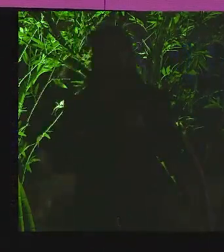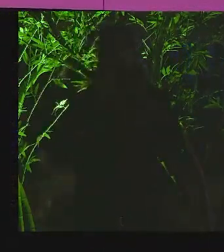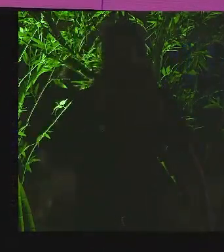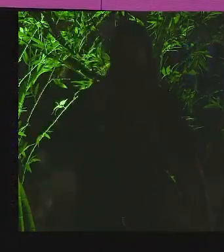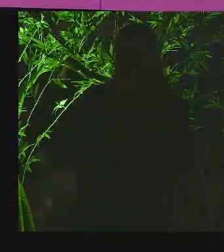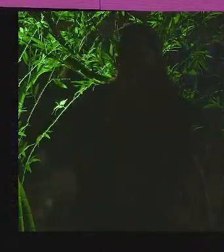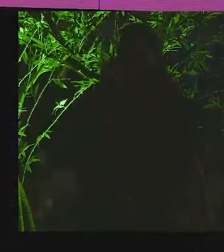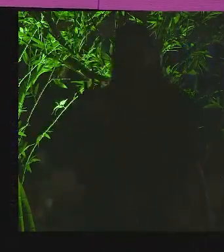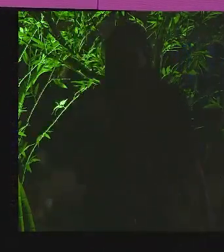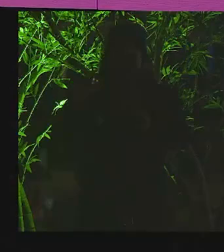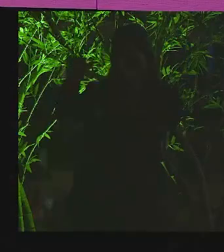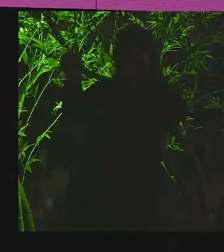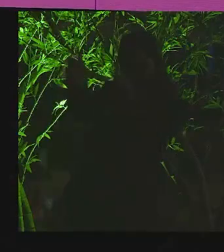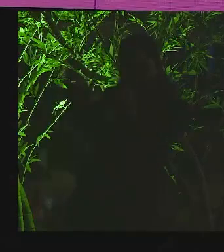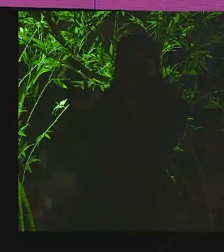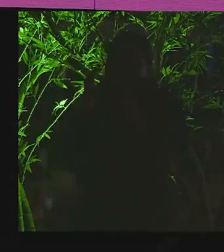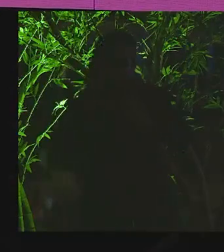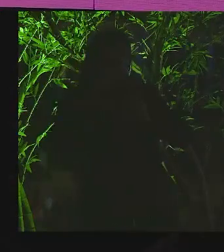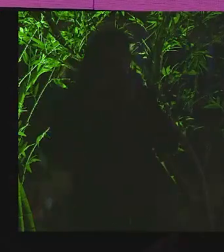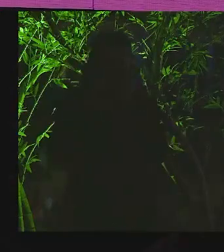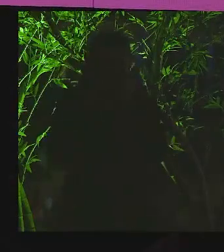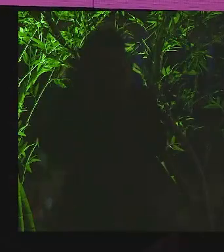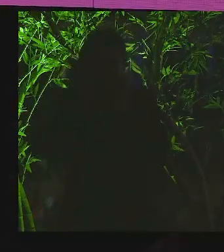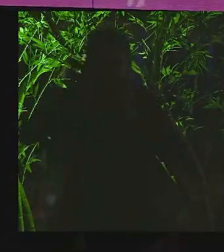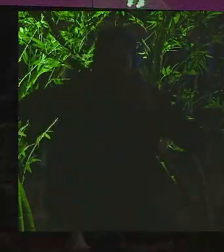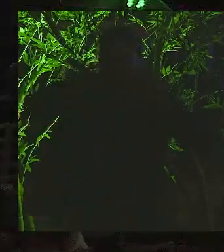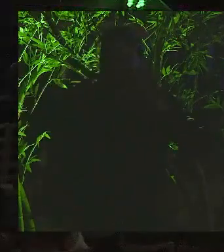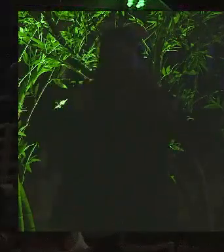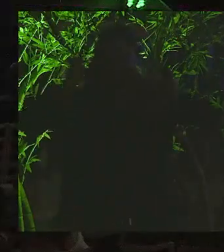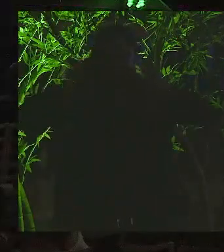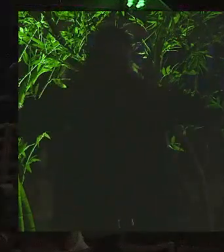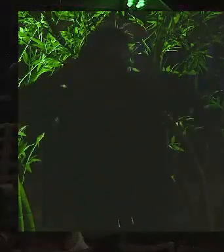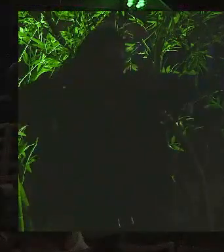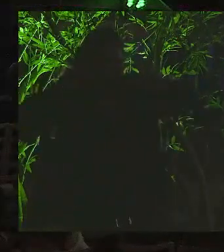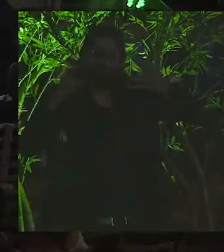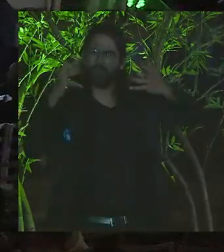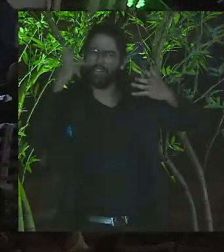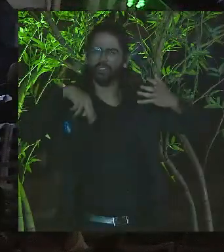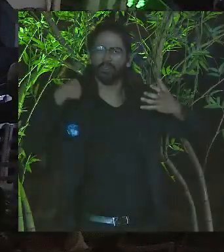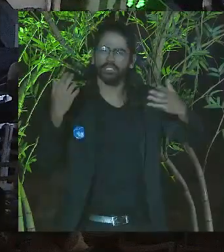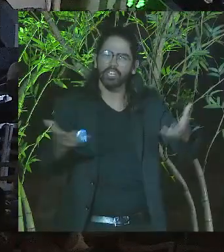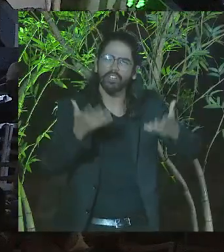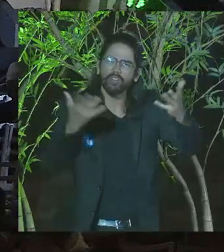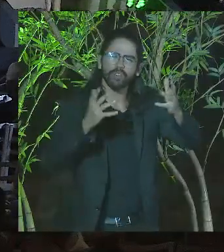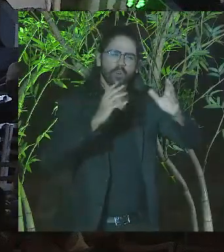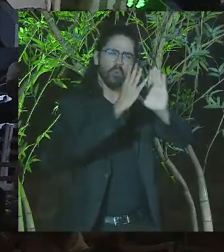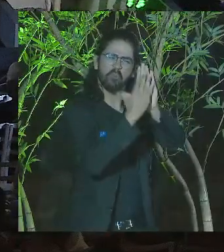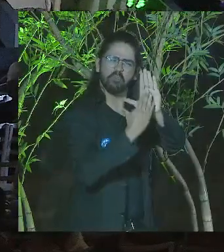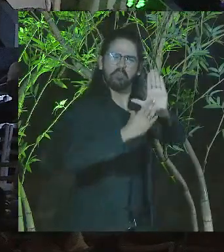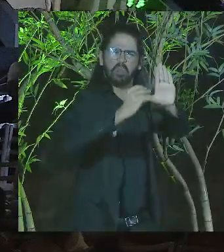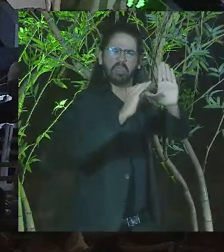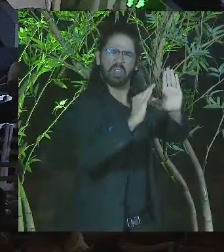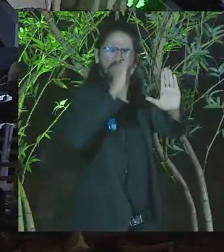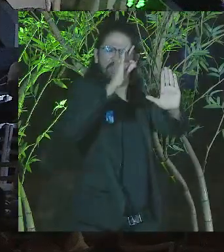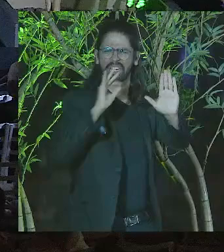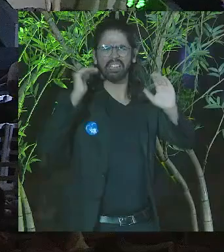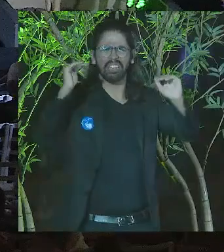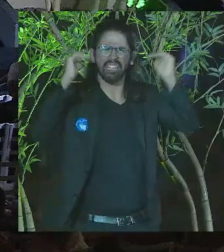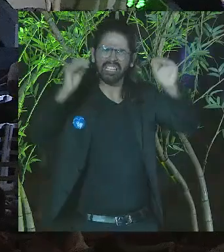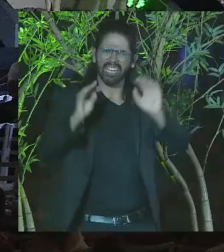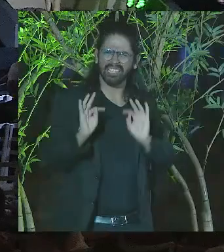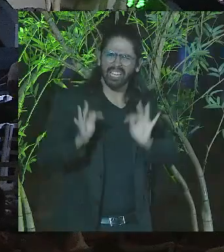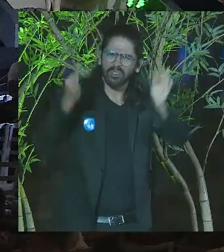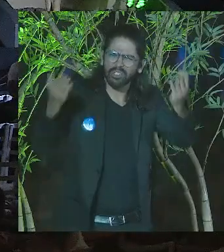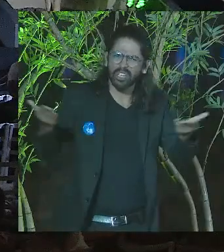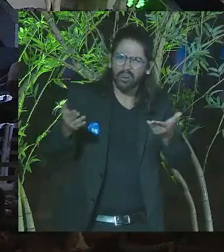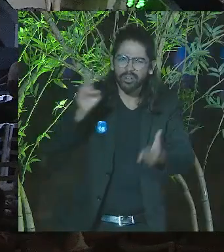as imagens com filtro e fazendo com que a gente impulsione cada vez mais um padrão. Eu uso tecnologia do século XXI para